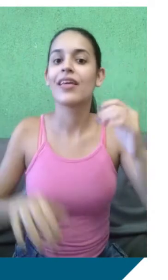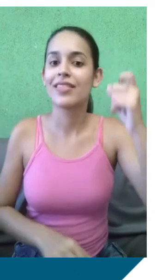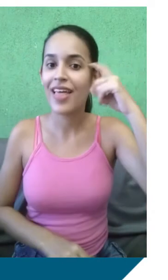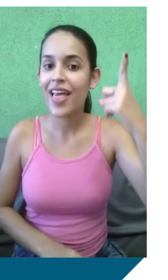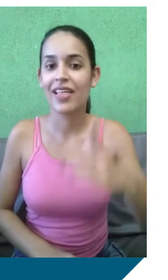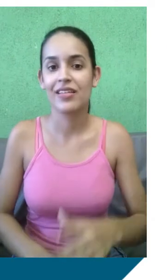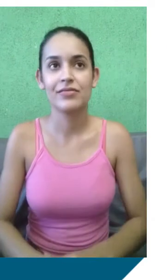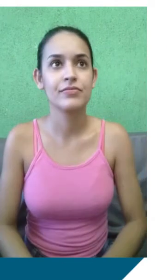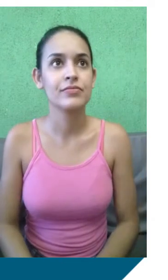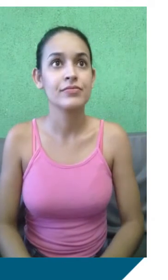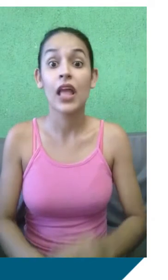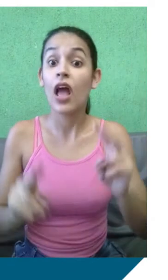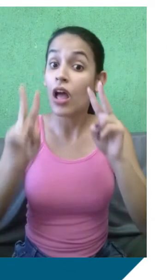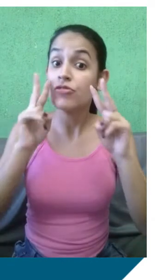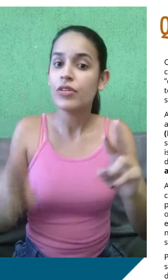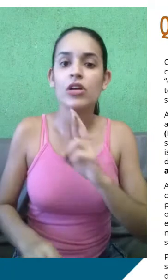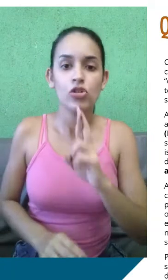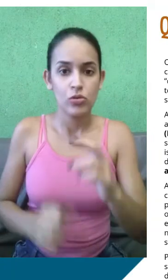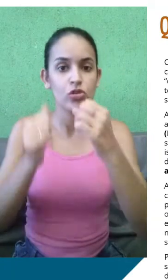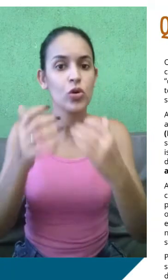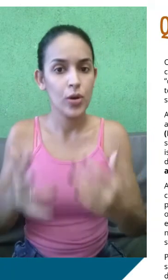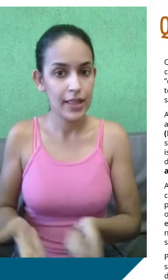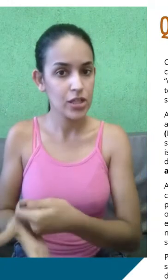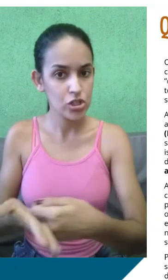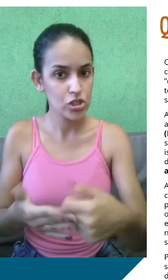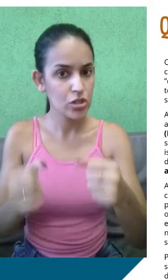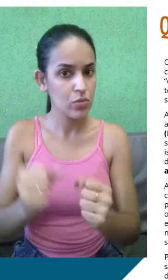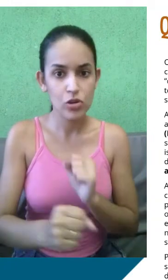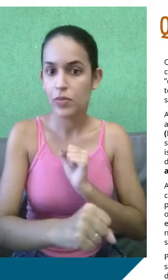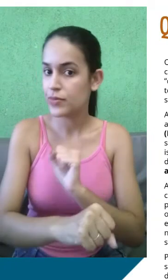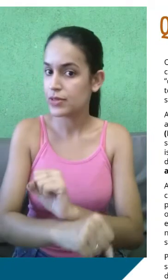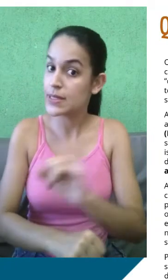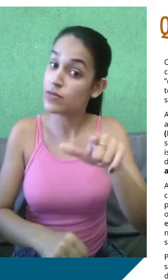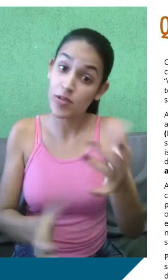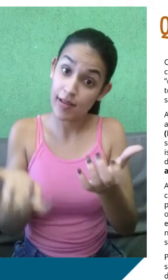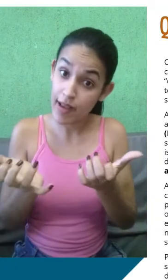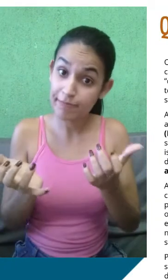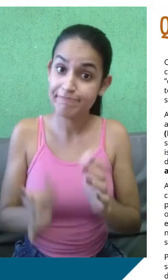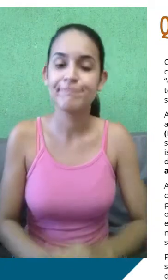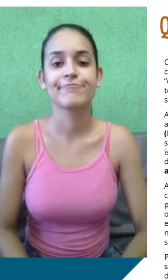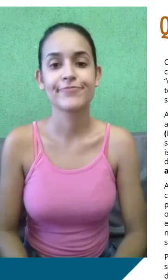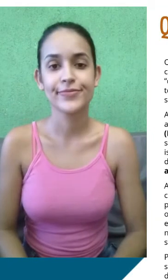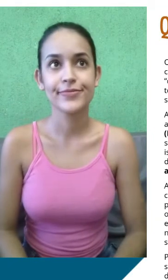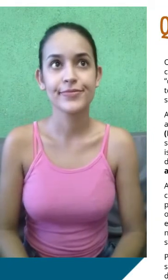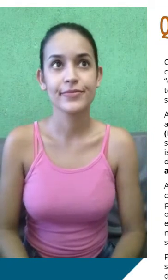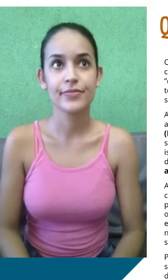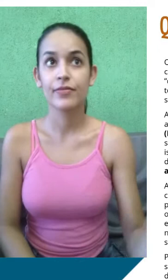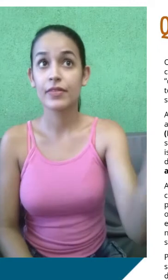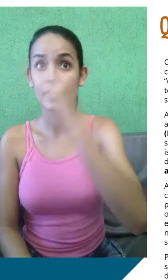elas subjacentes. Esse é o gabarito comentado por escrito, é só pausar caso queira